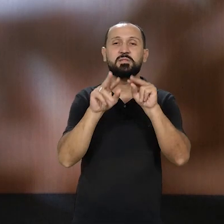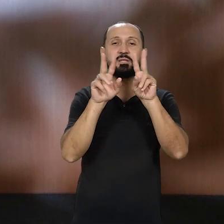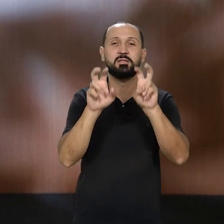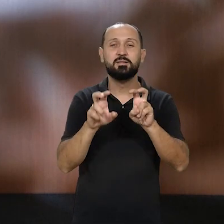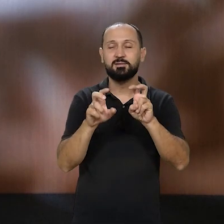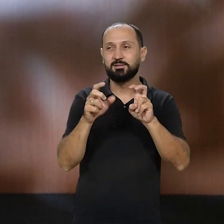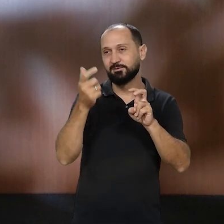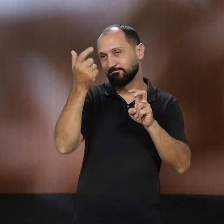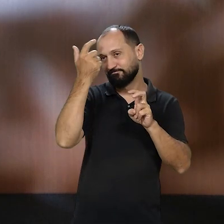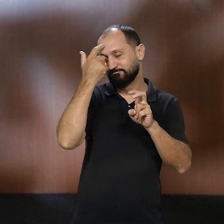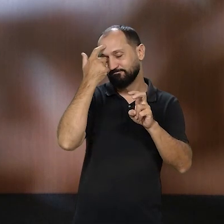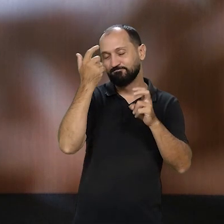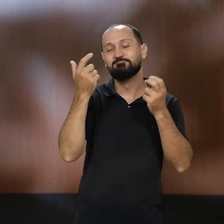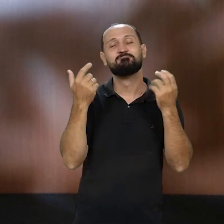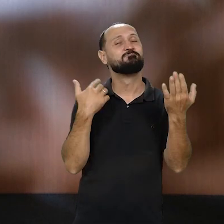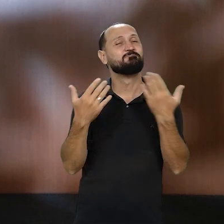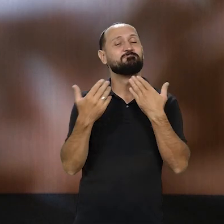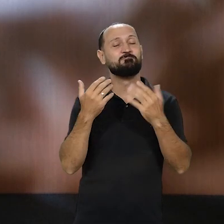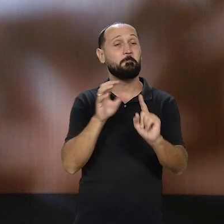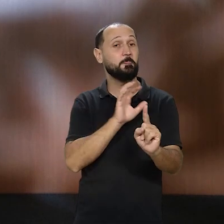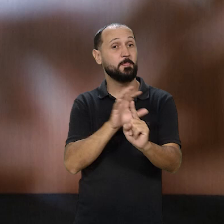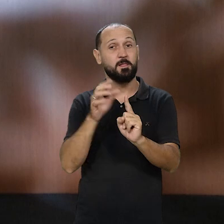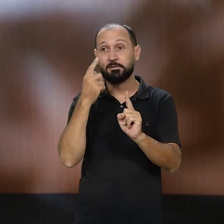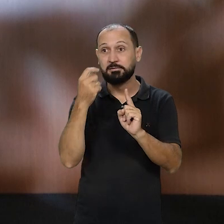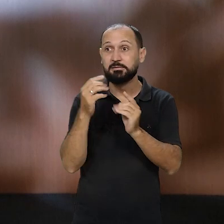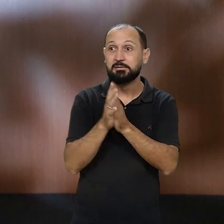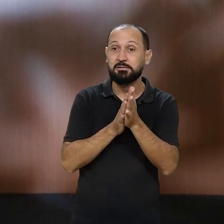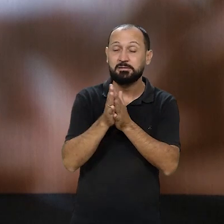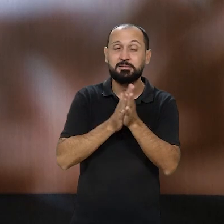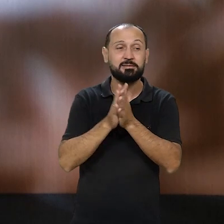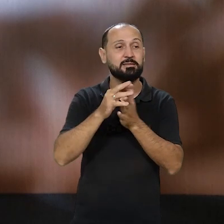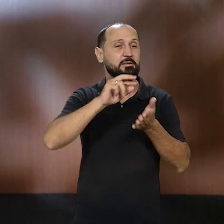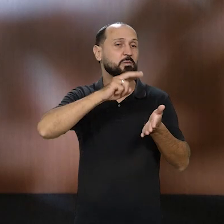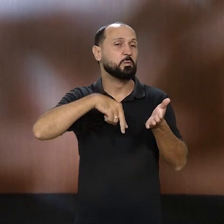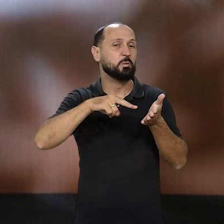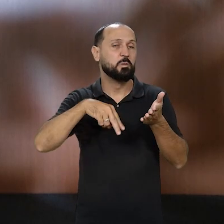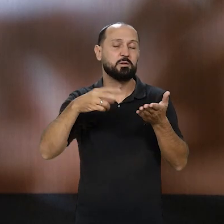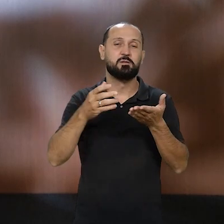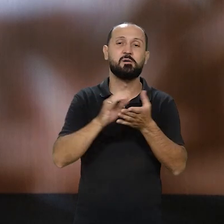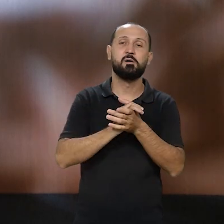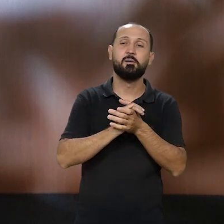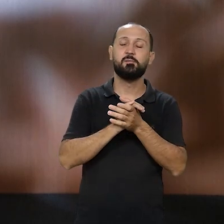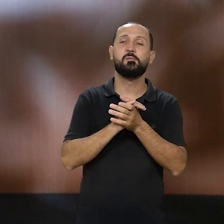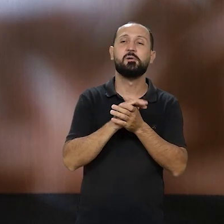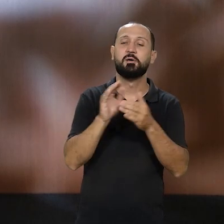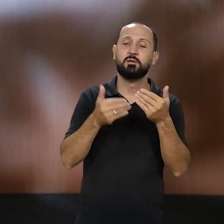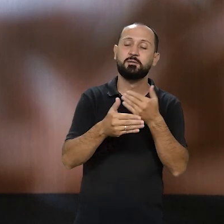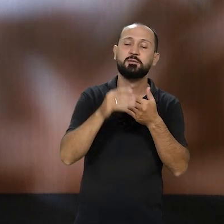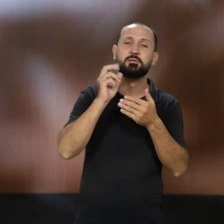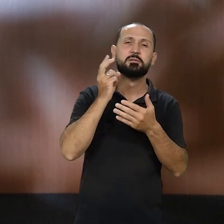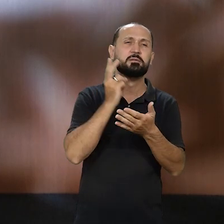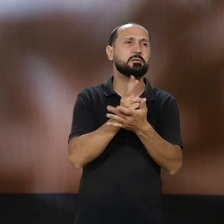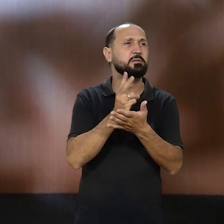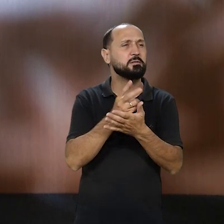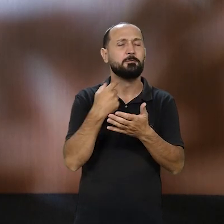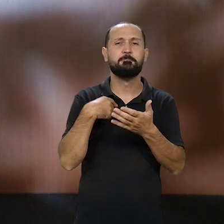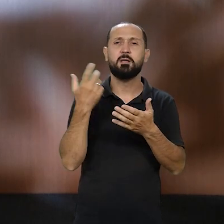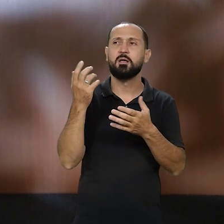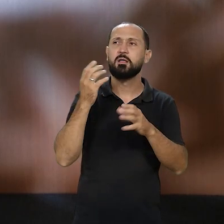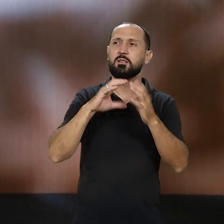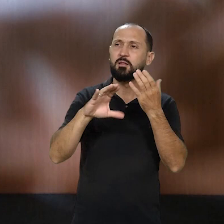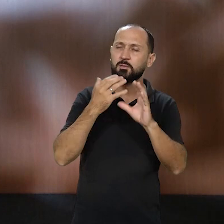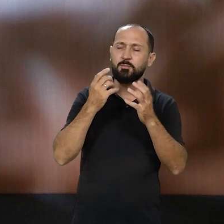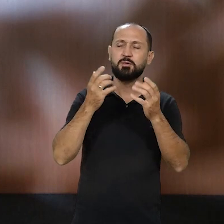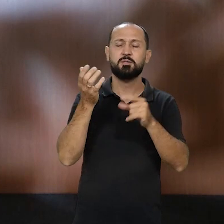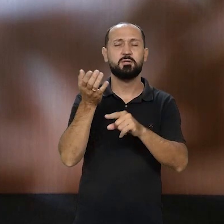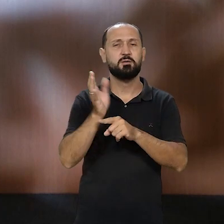questões psicológicas despertam interesses, né, nos leitores, e elas Sim. Estão aí, seja na música,